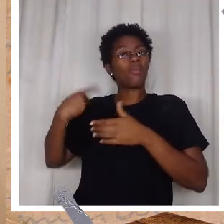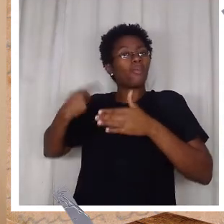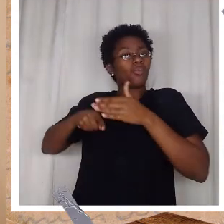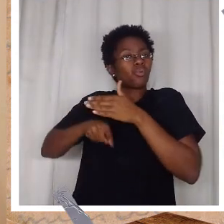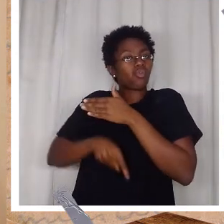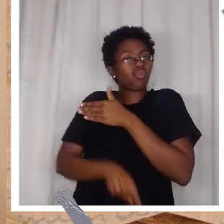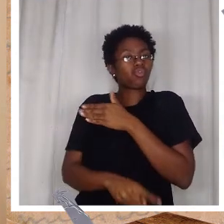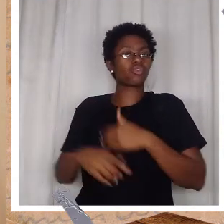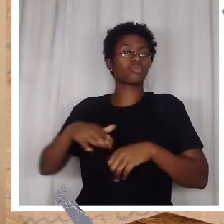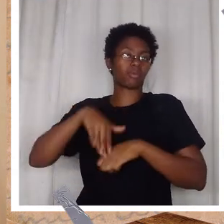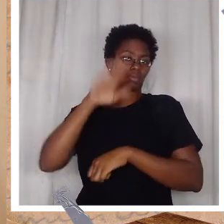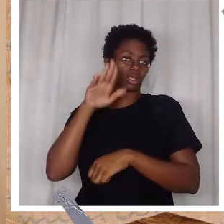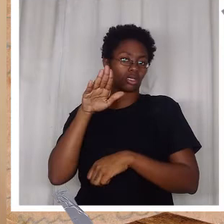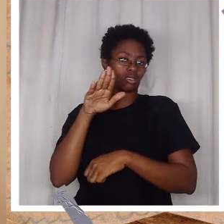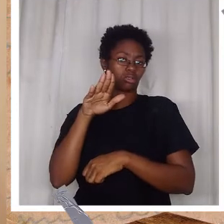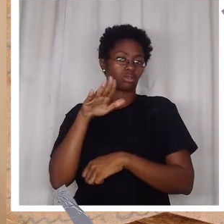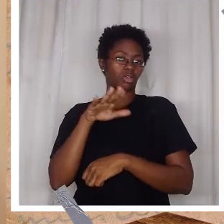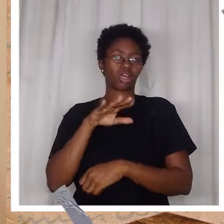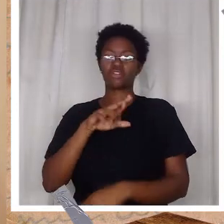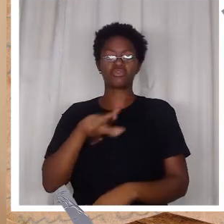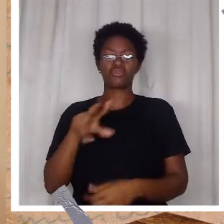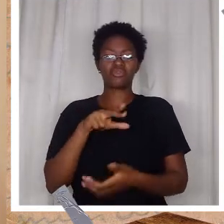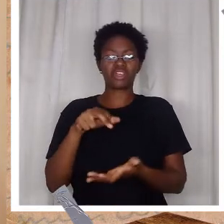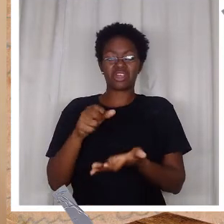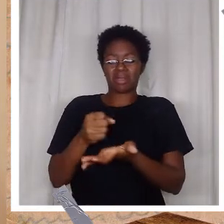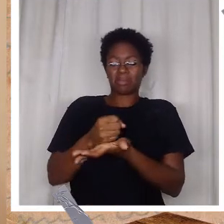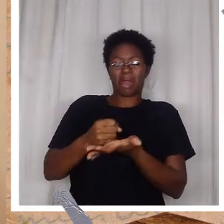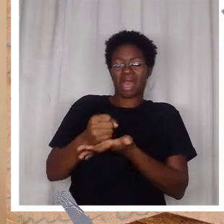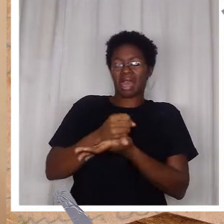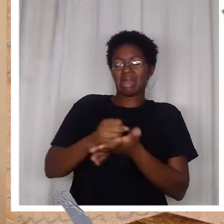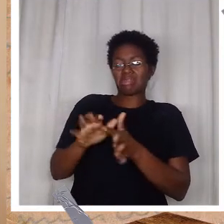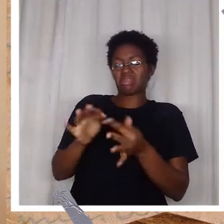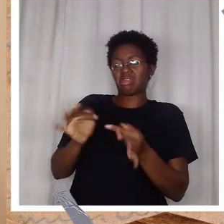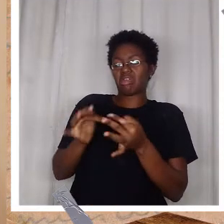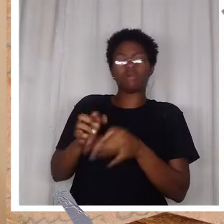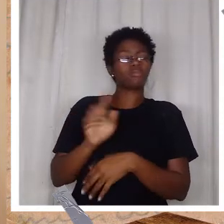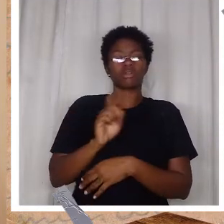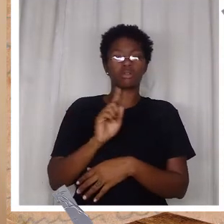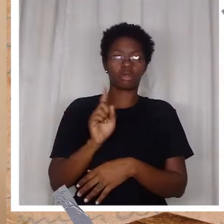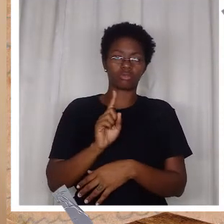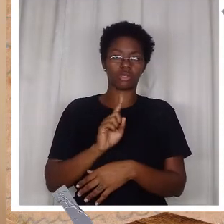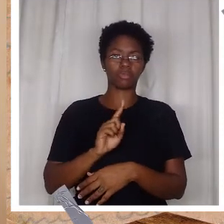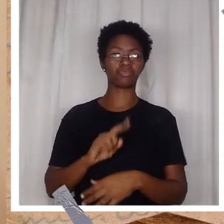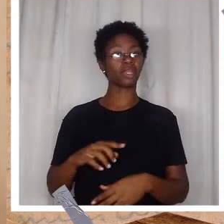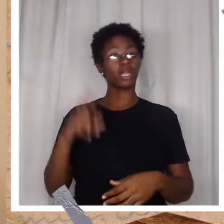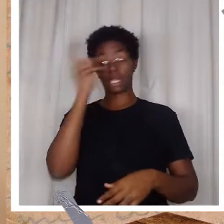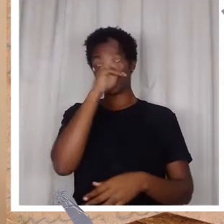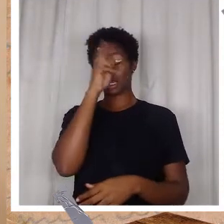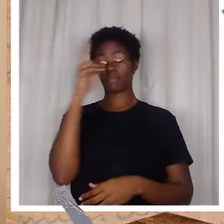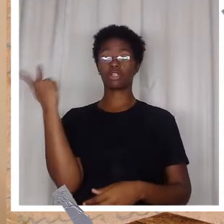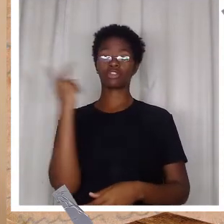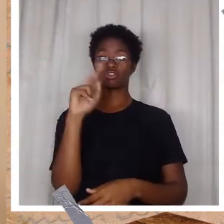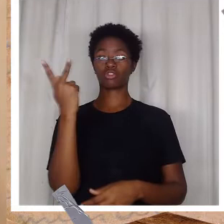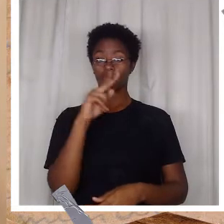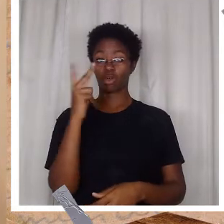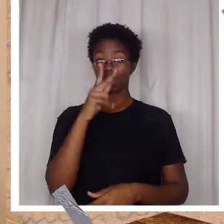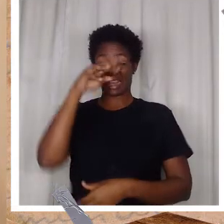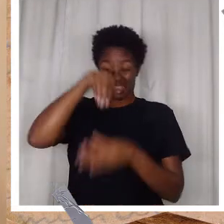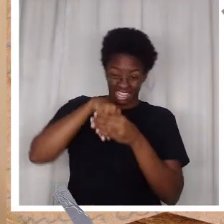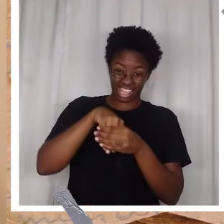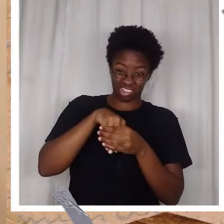tem muitas camadas, não só estéticas, e vale lembrar que na história dela, ela conta outras histórias